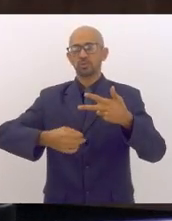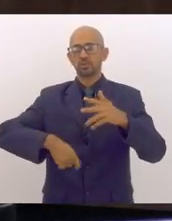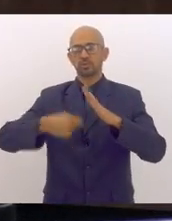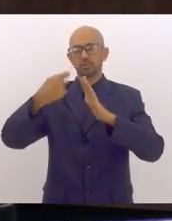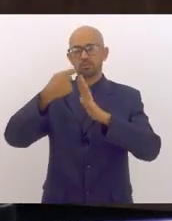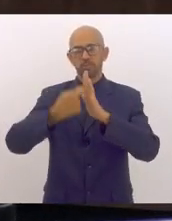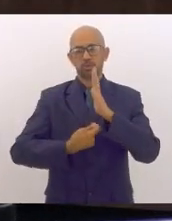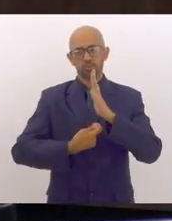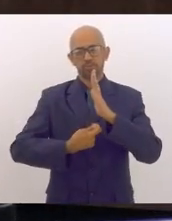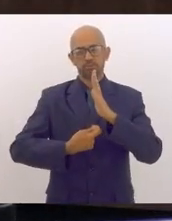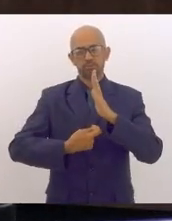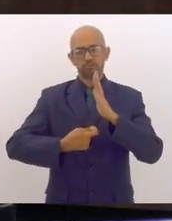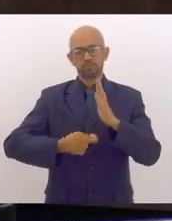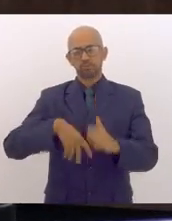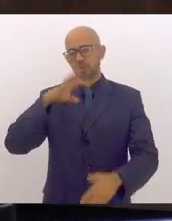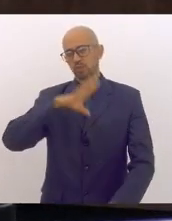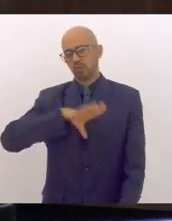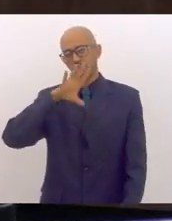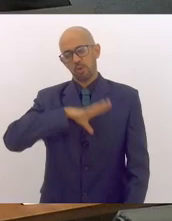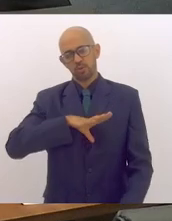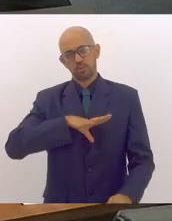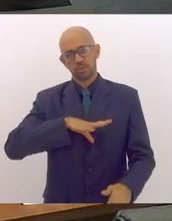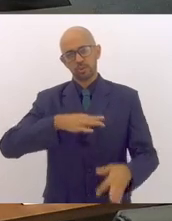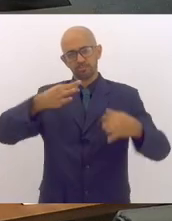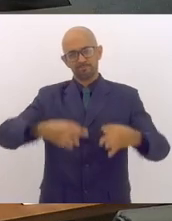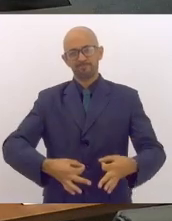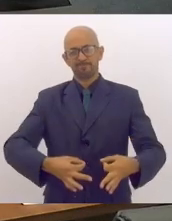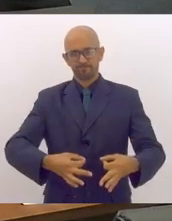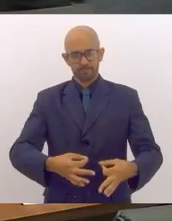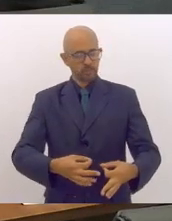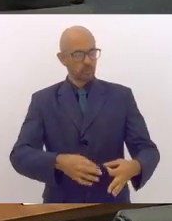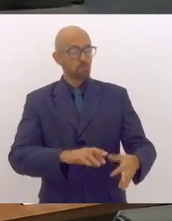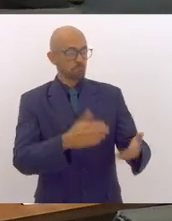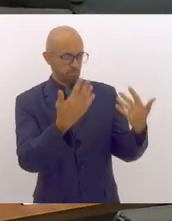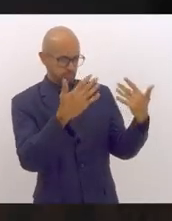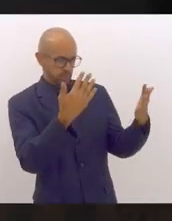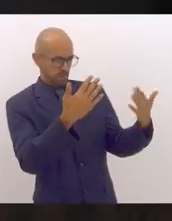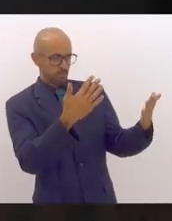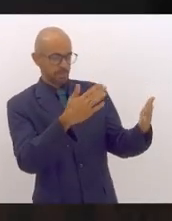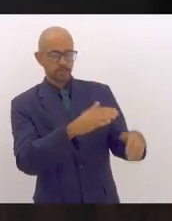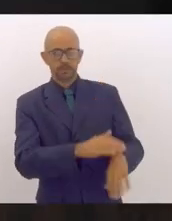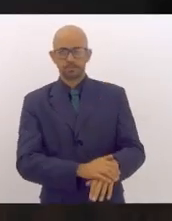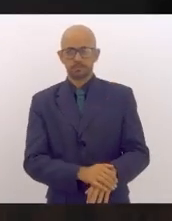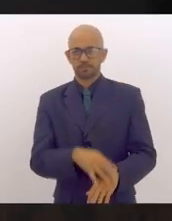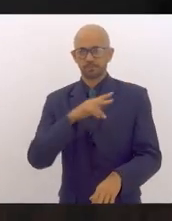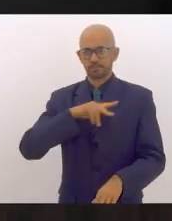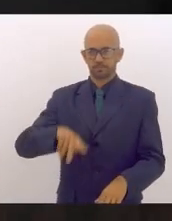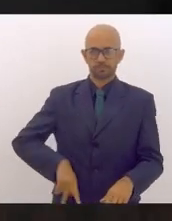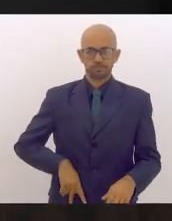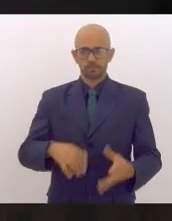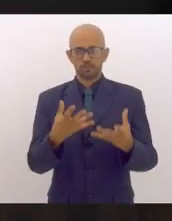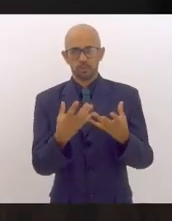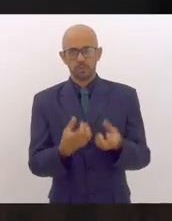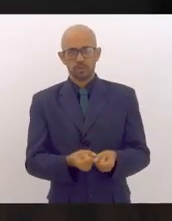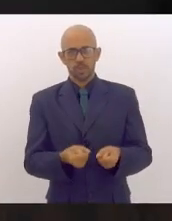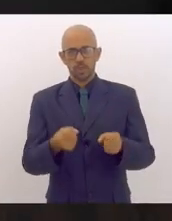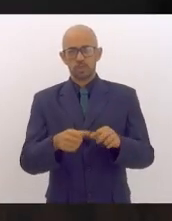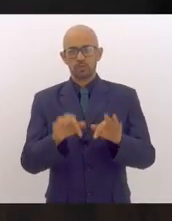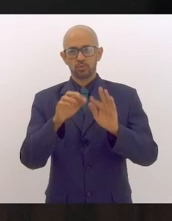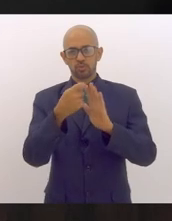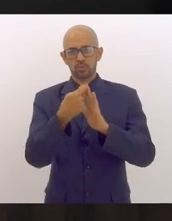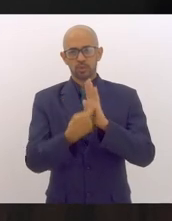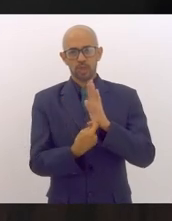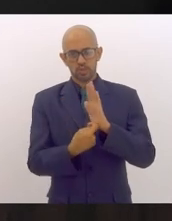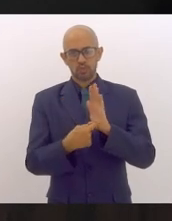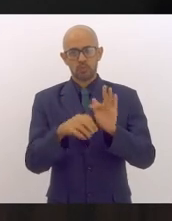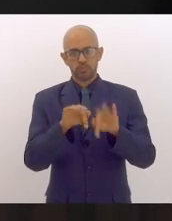e não essa mensagem que chegou. Parabéns. A presidência defere a forma final de redação da CCJ.